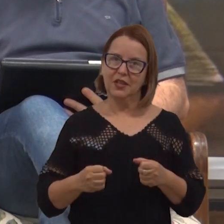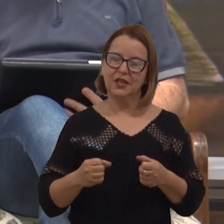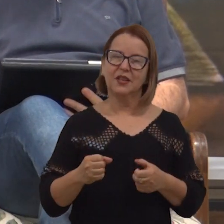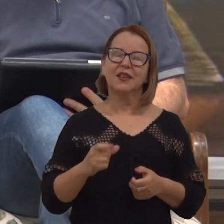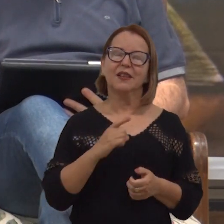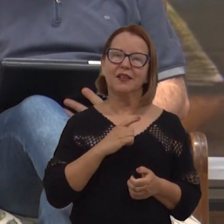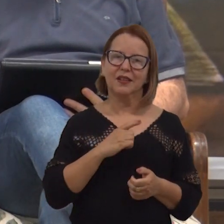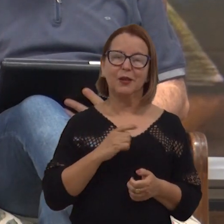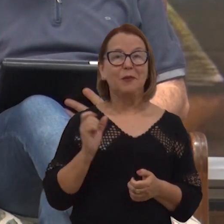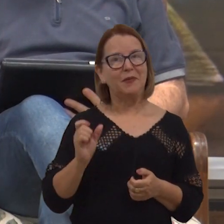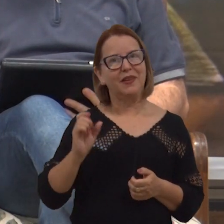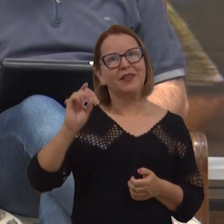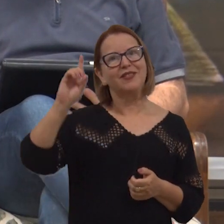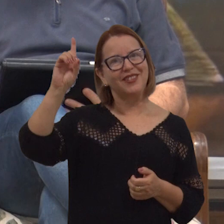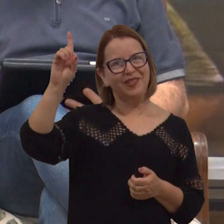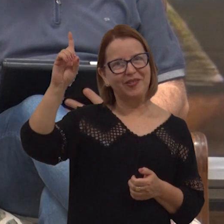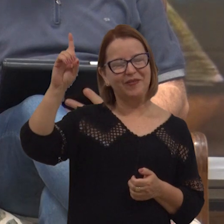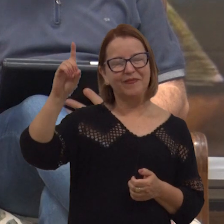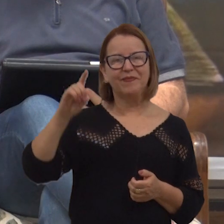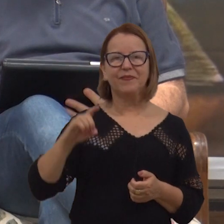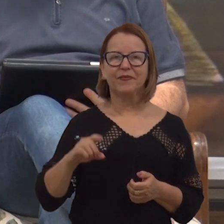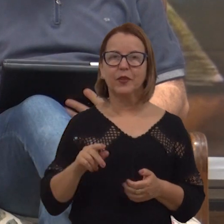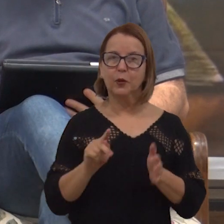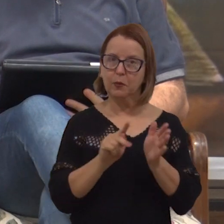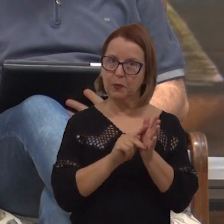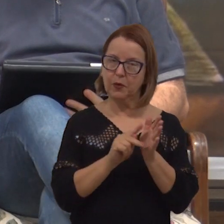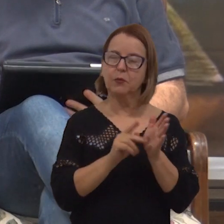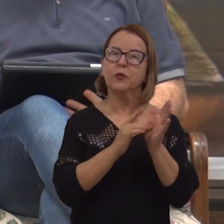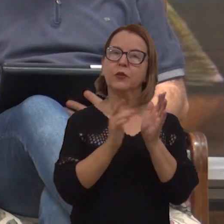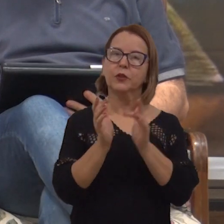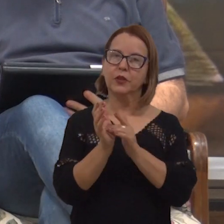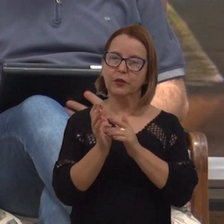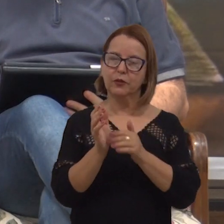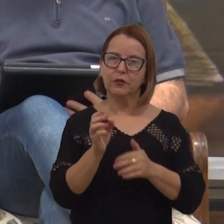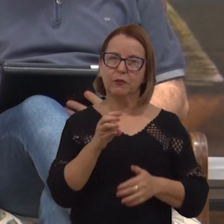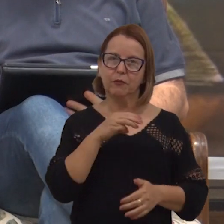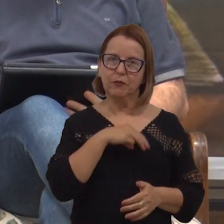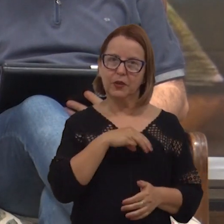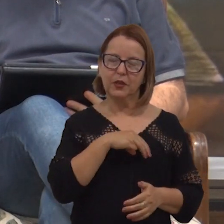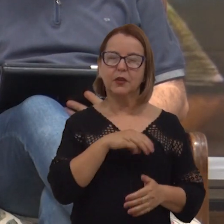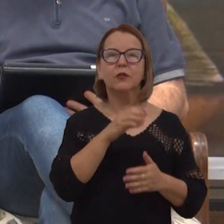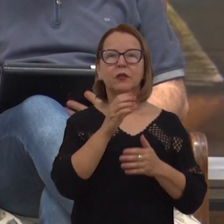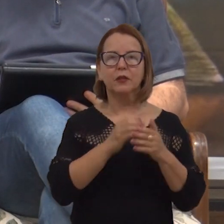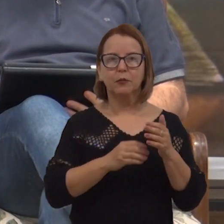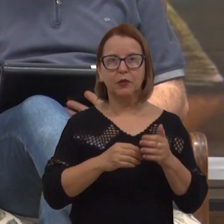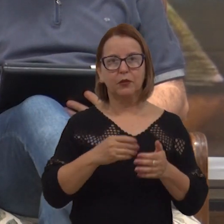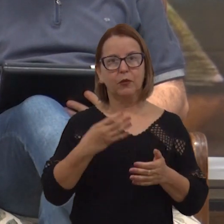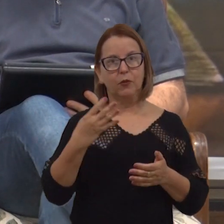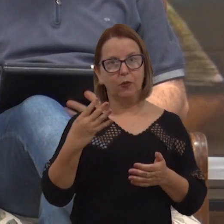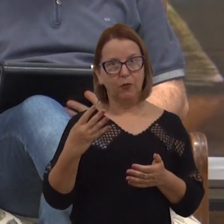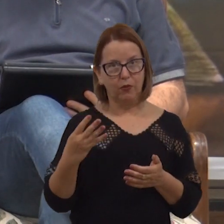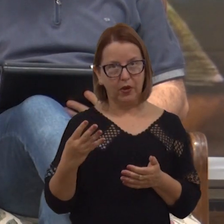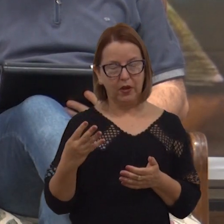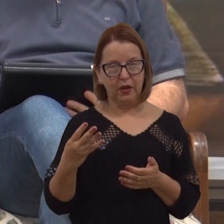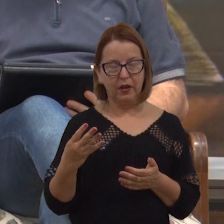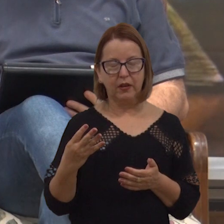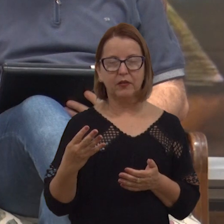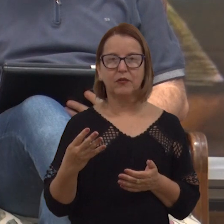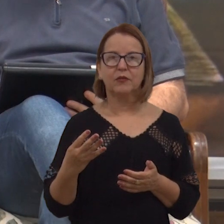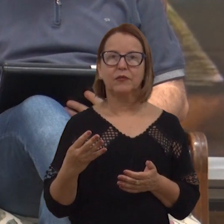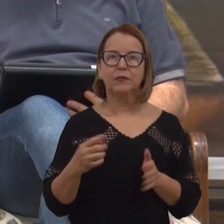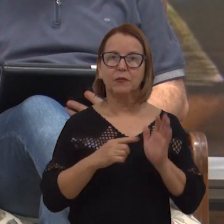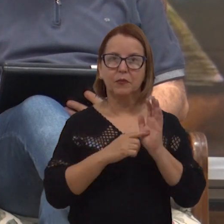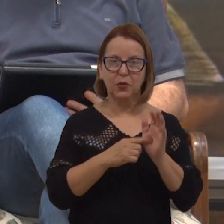nós temos é a palavra de Deus. É a palavra. E o próprio Jesus, em Mateus 4, ele vai colocar isso, né, meu irmão Hildo?